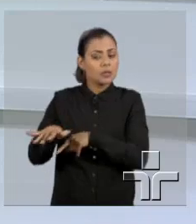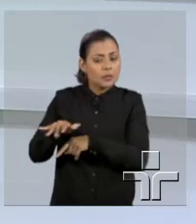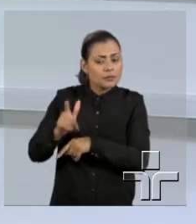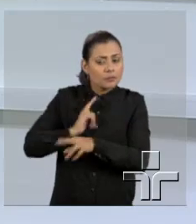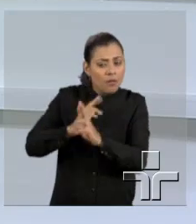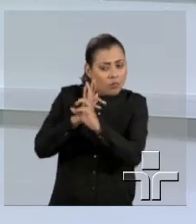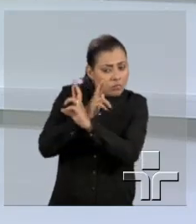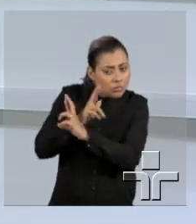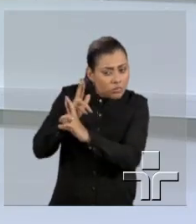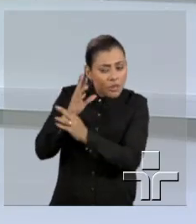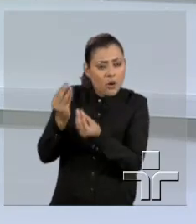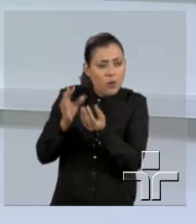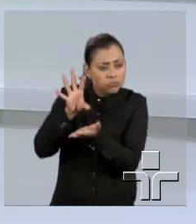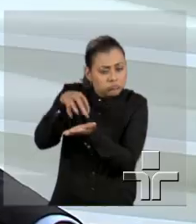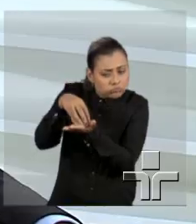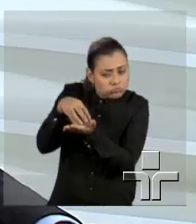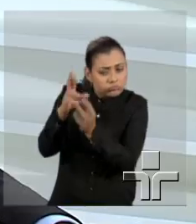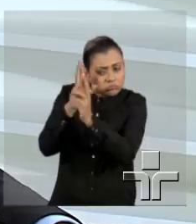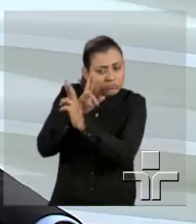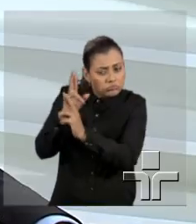legal substantivo e por aí vai.